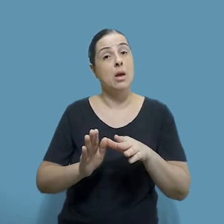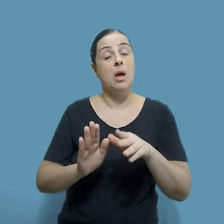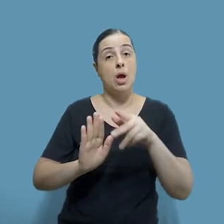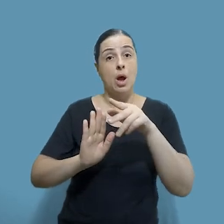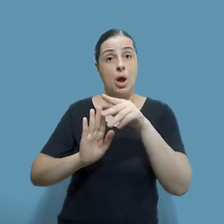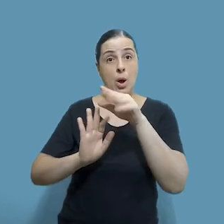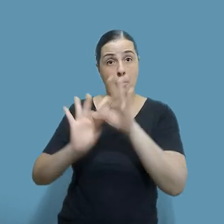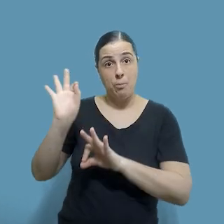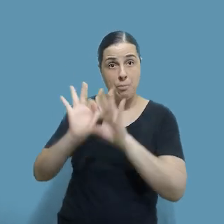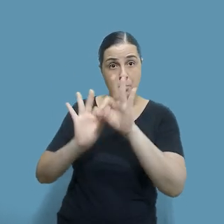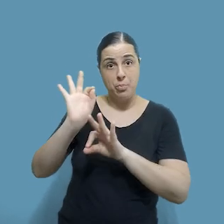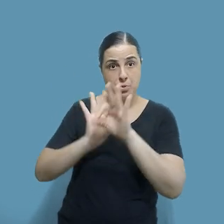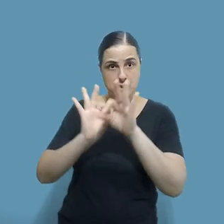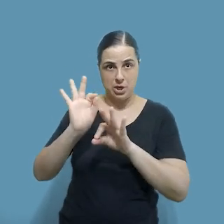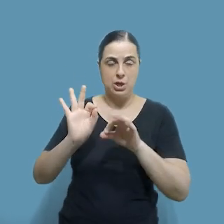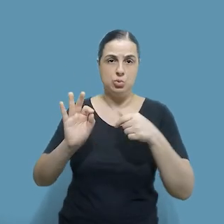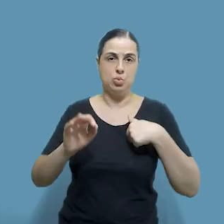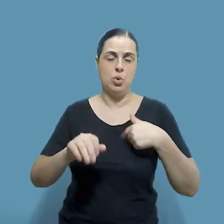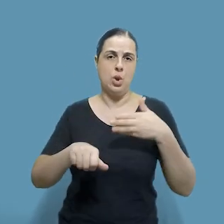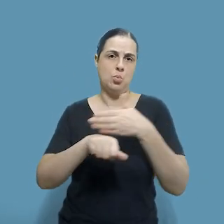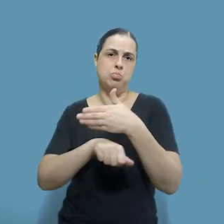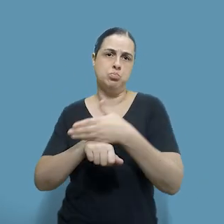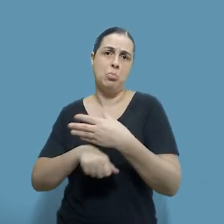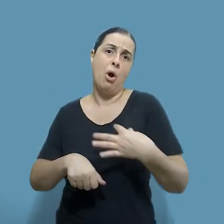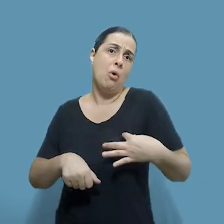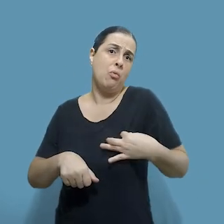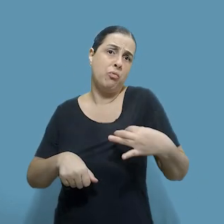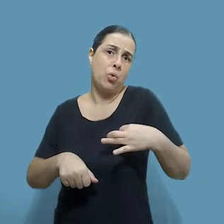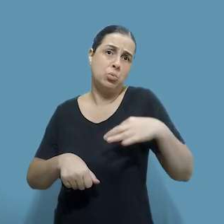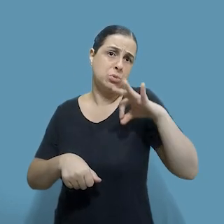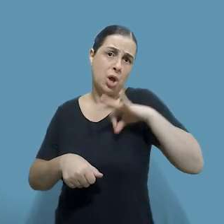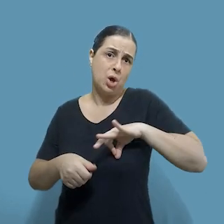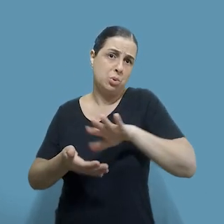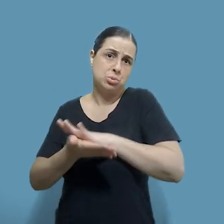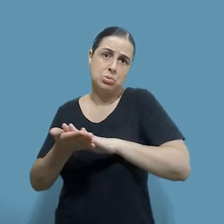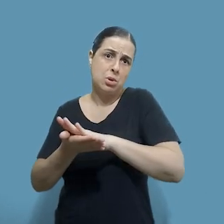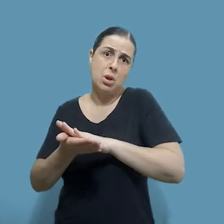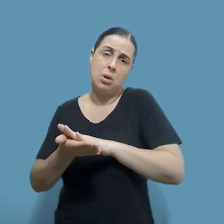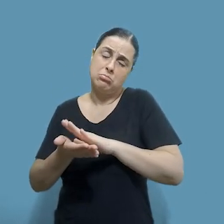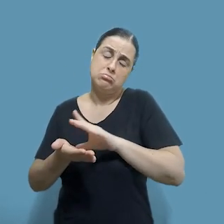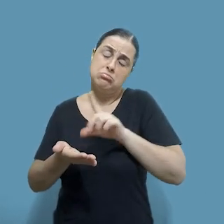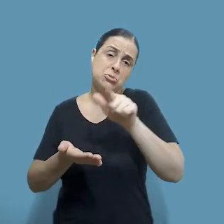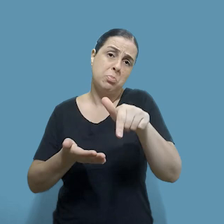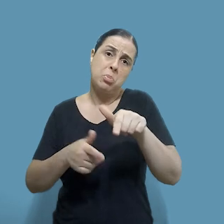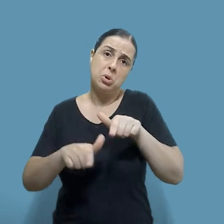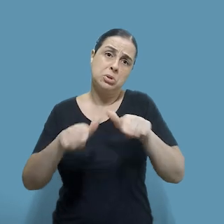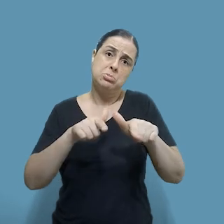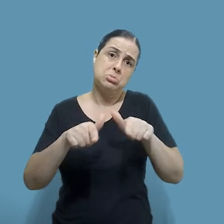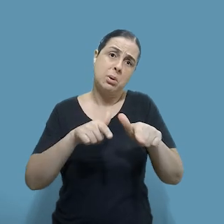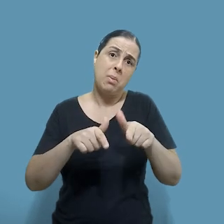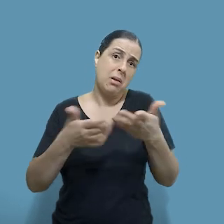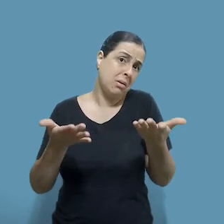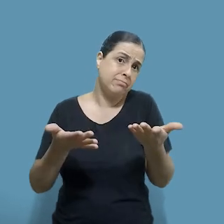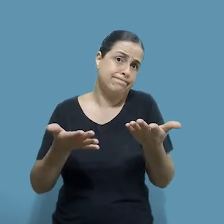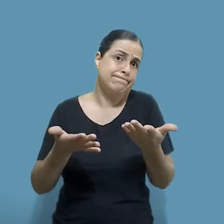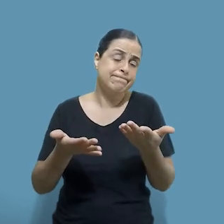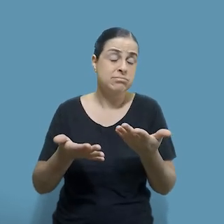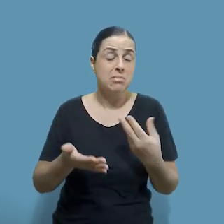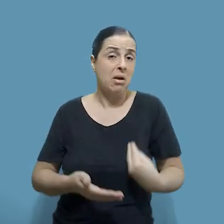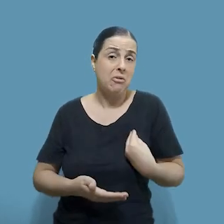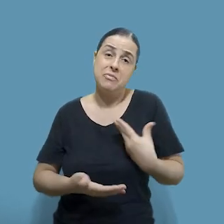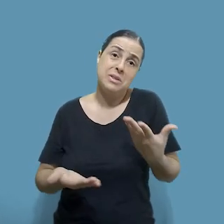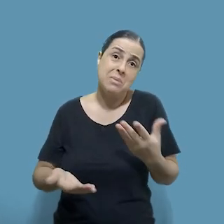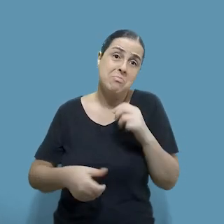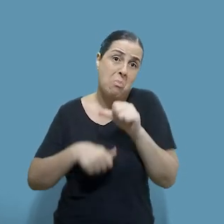minha participação era voluntária, eu fui fazer outras coisas na vida, a vida foi andando, a fila foi andando, e lá pelas tantas